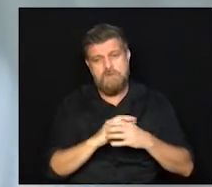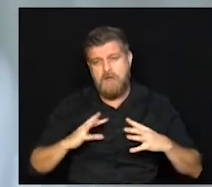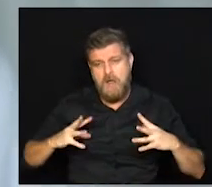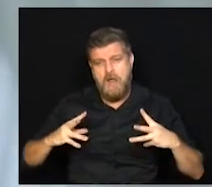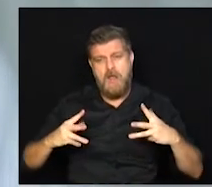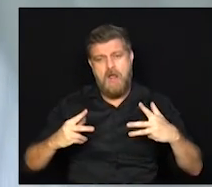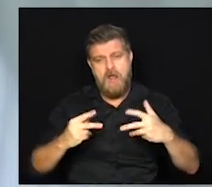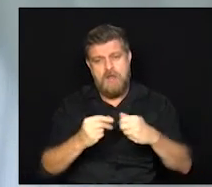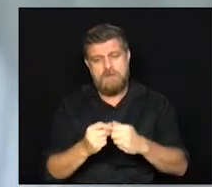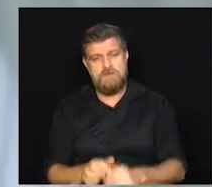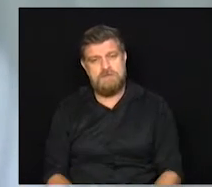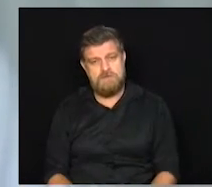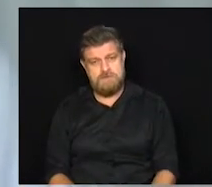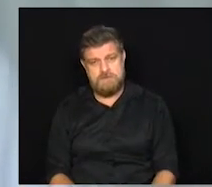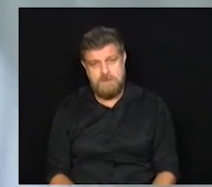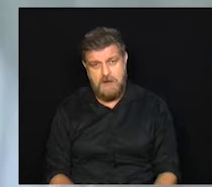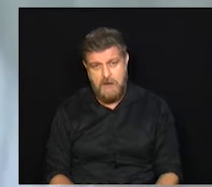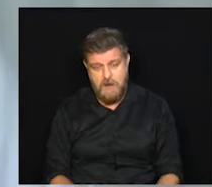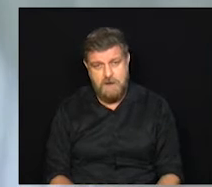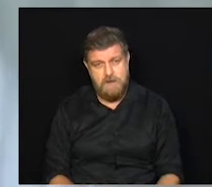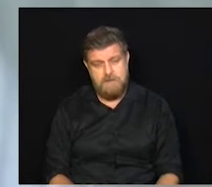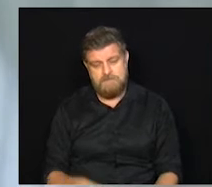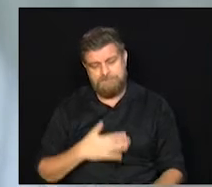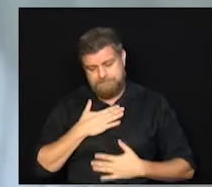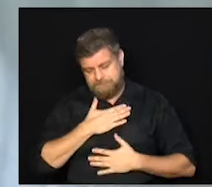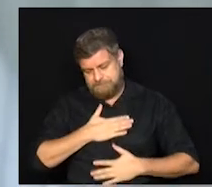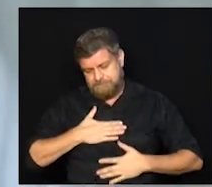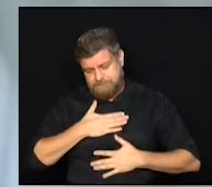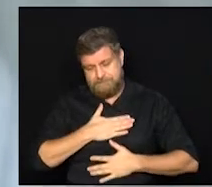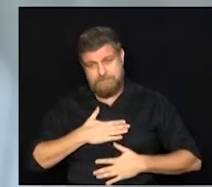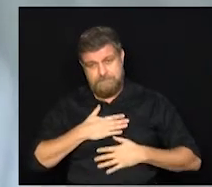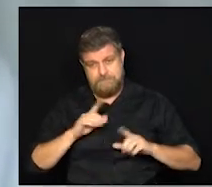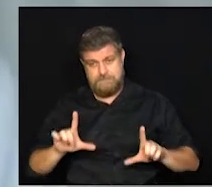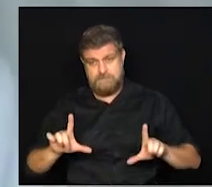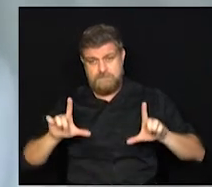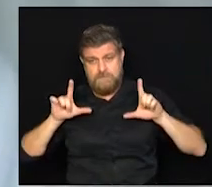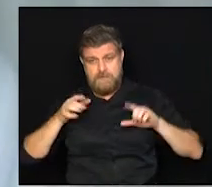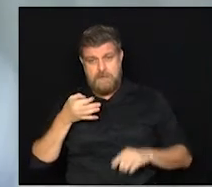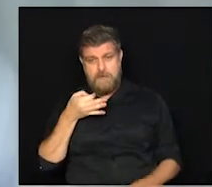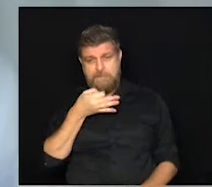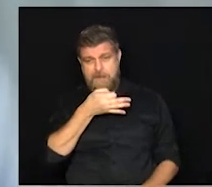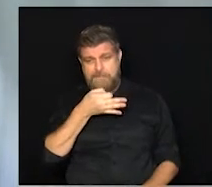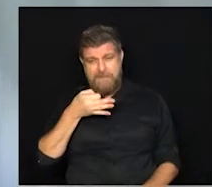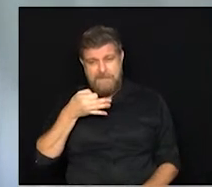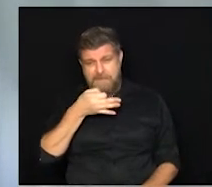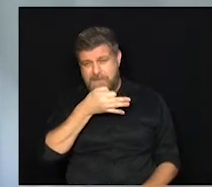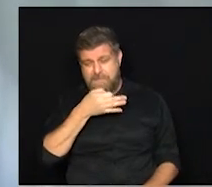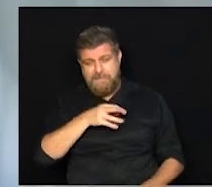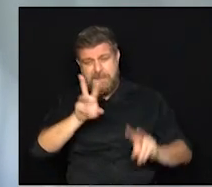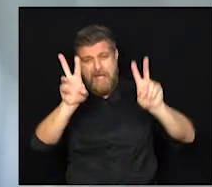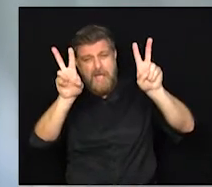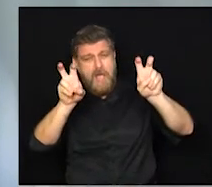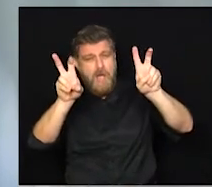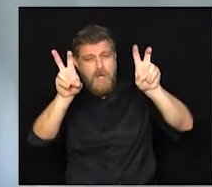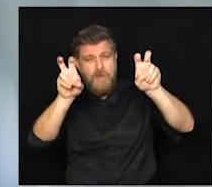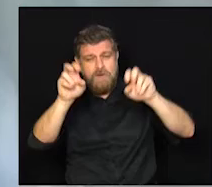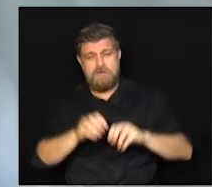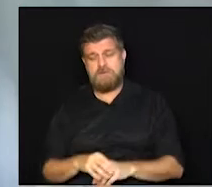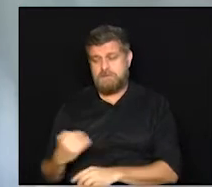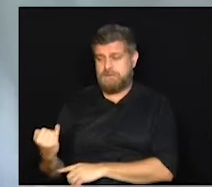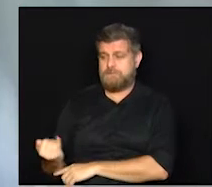do presidente, dizer que é uma satisfação imensa estar aqui com vocês para falar de um tema de